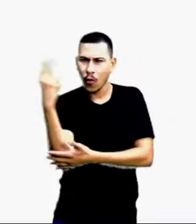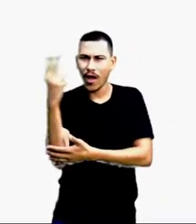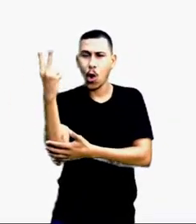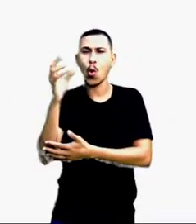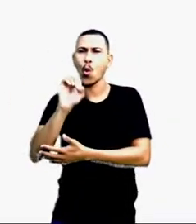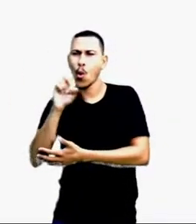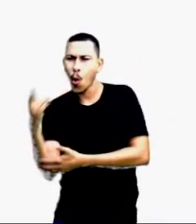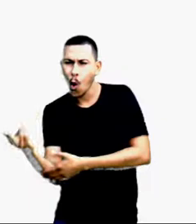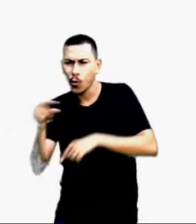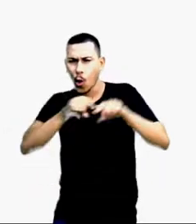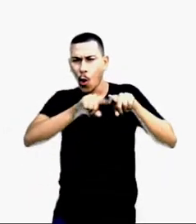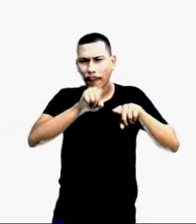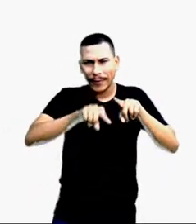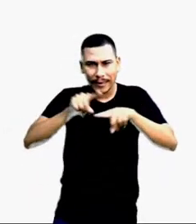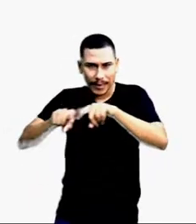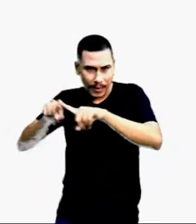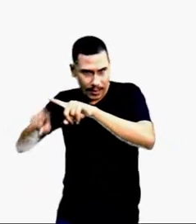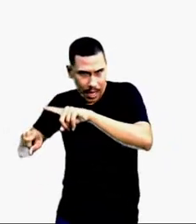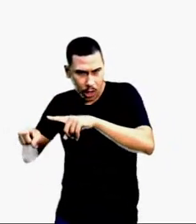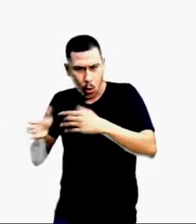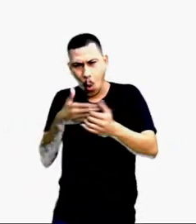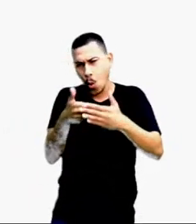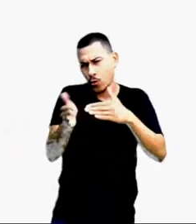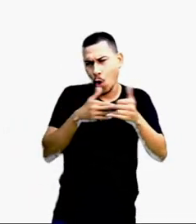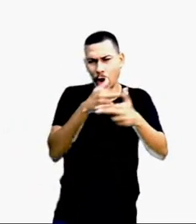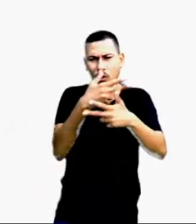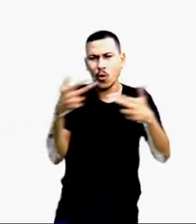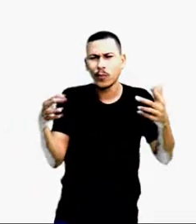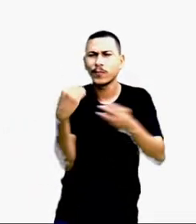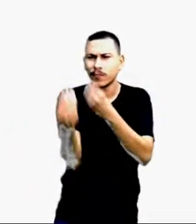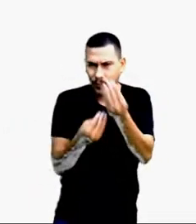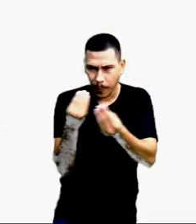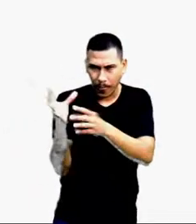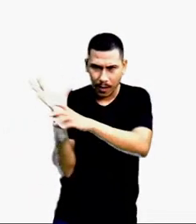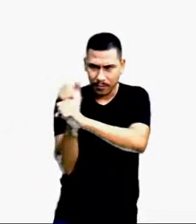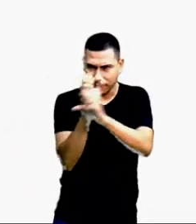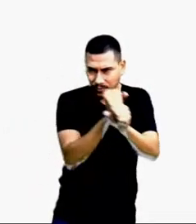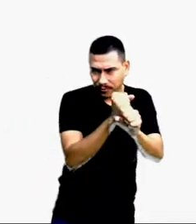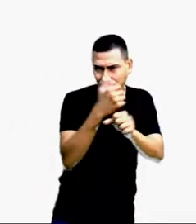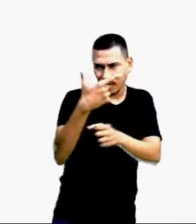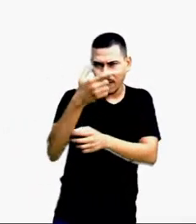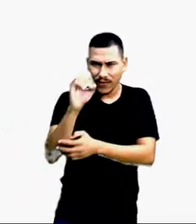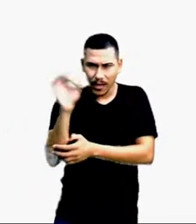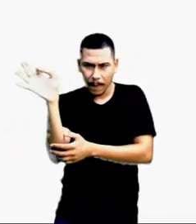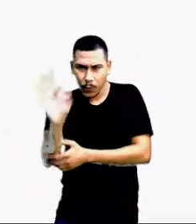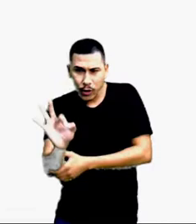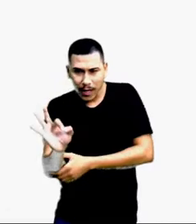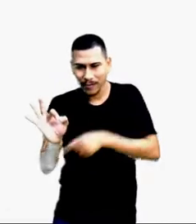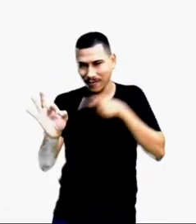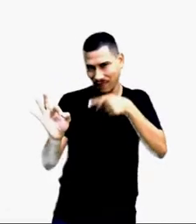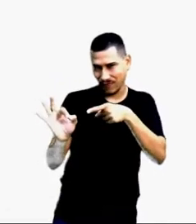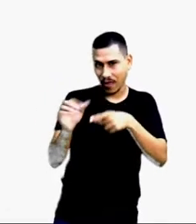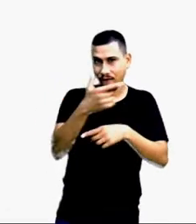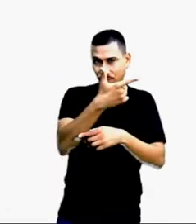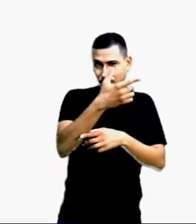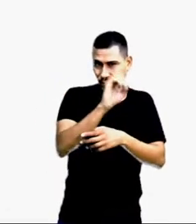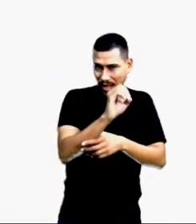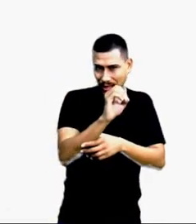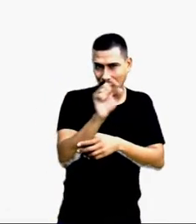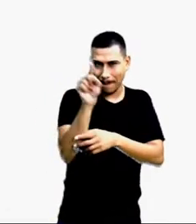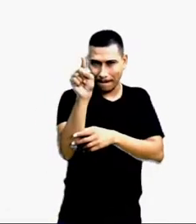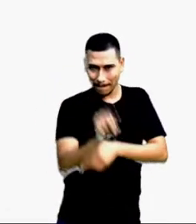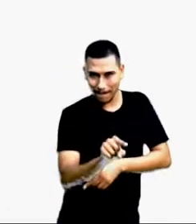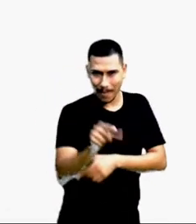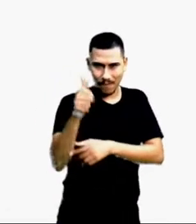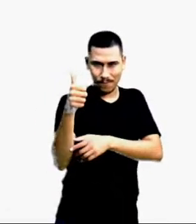ouvir uma unidade então para calcular esses Vinte por cento será 20 por 100 e o